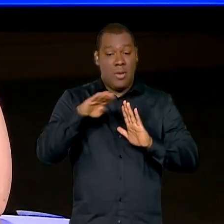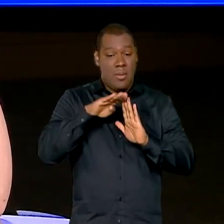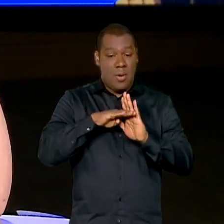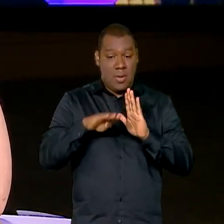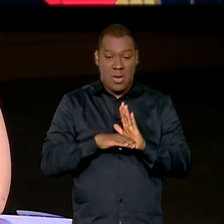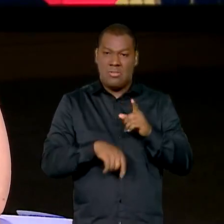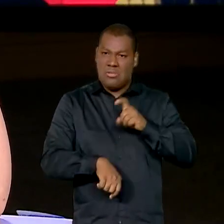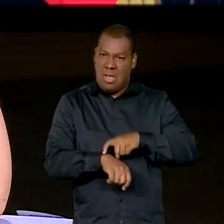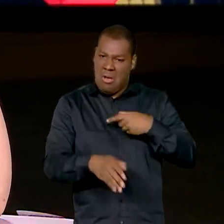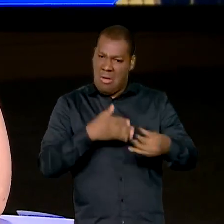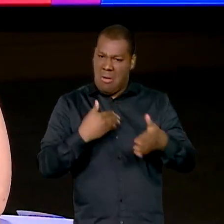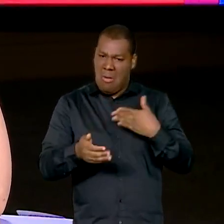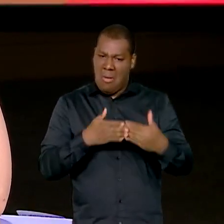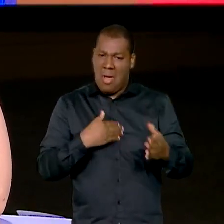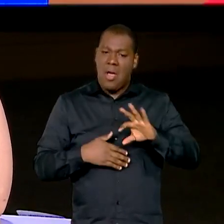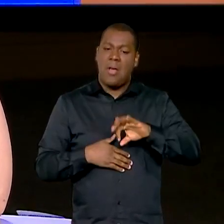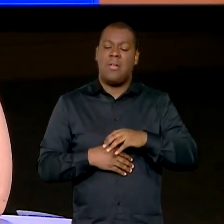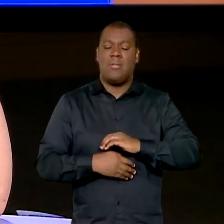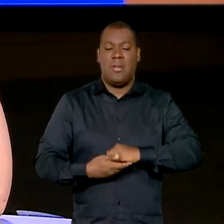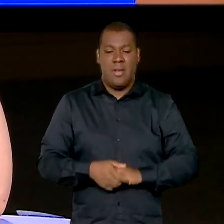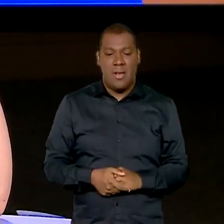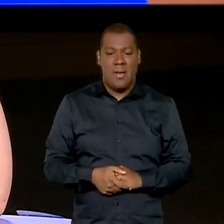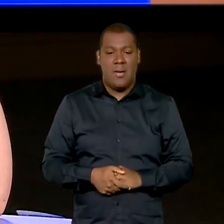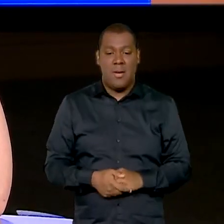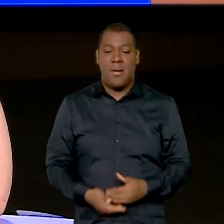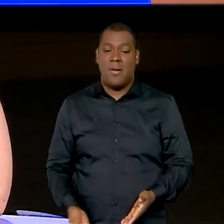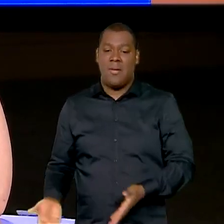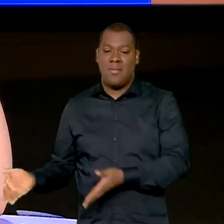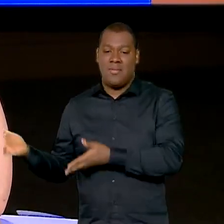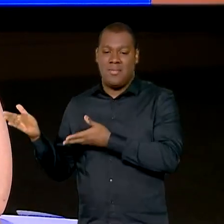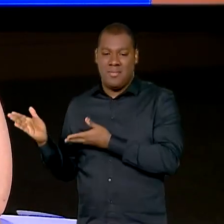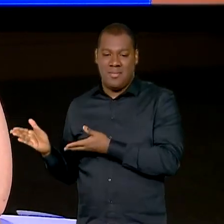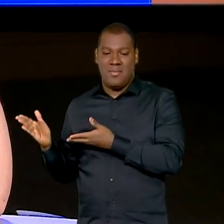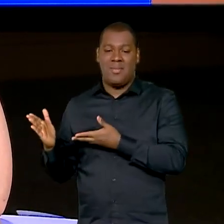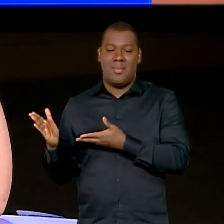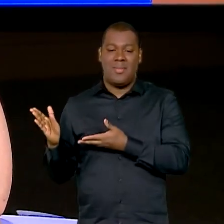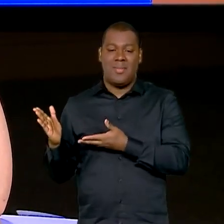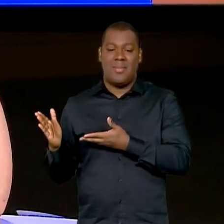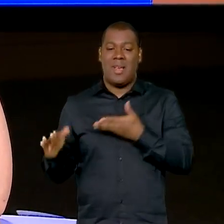momento desse, também de outras entrevistas que nós fizemos aqui, basta acessar